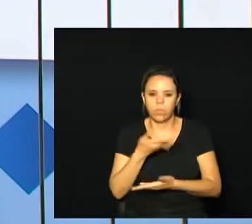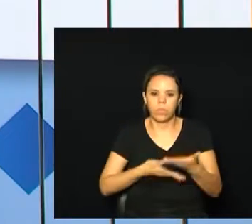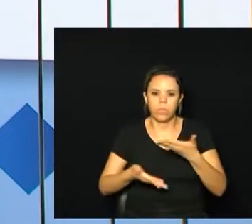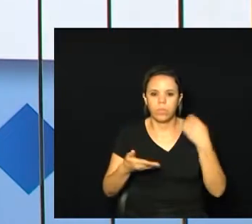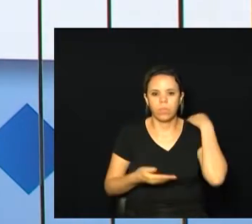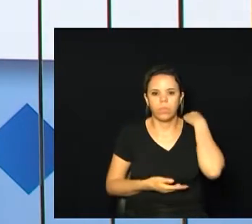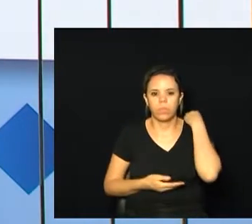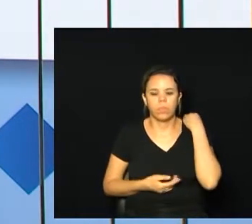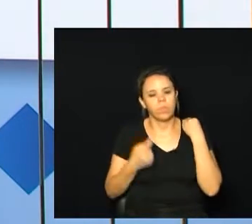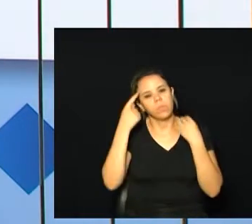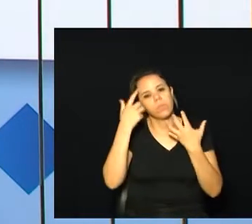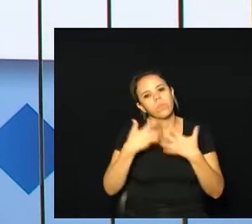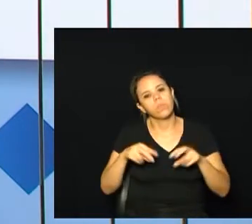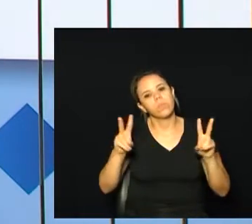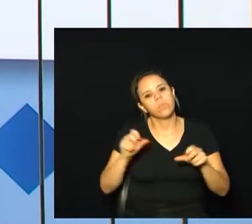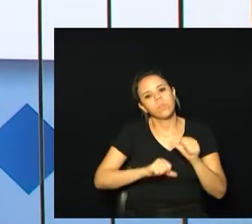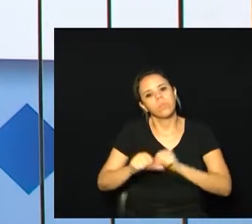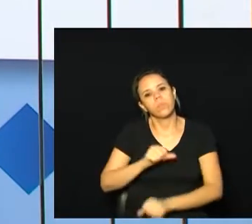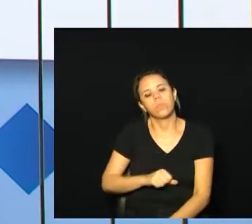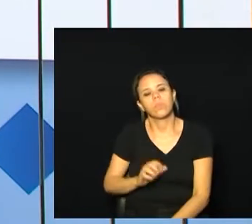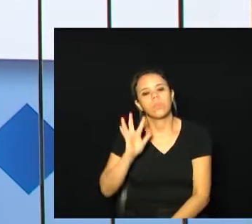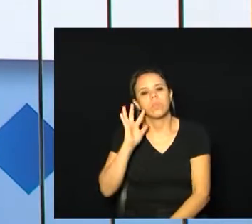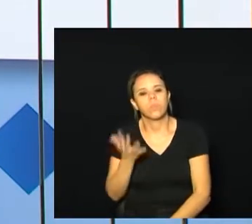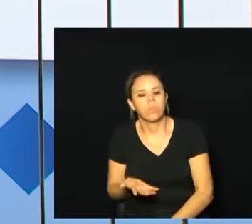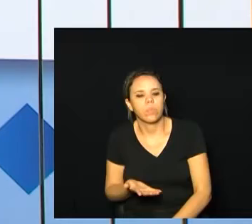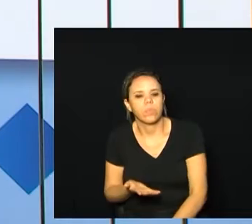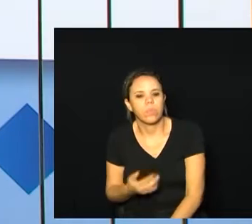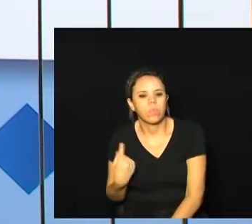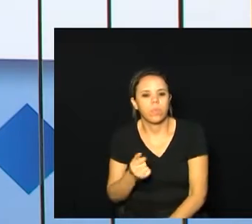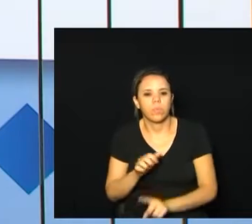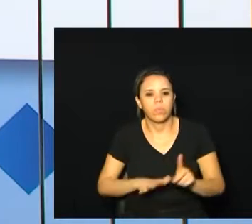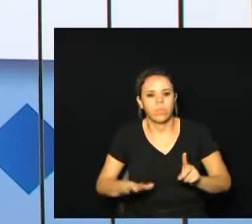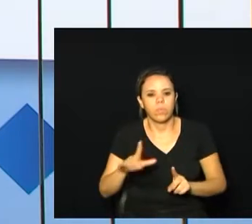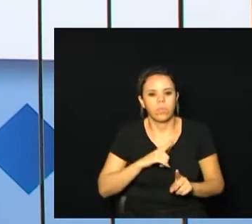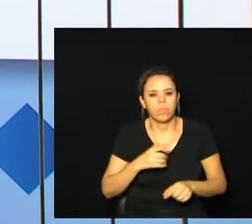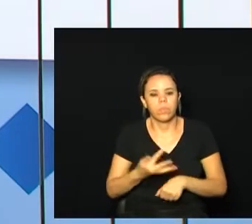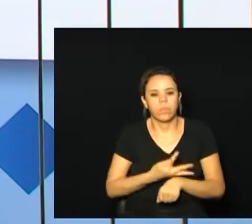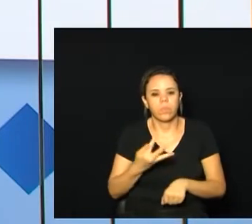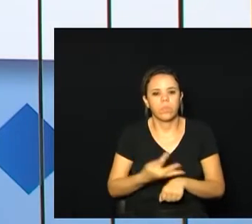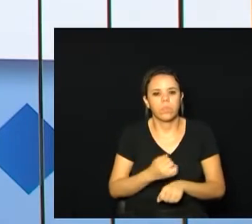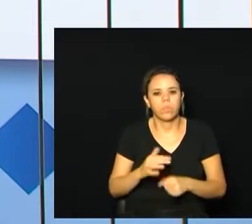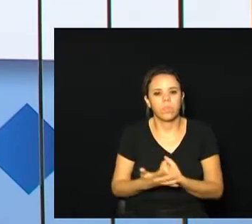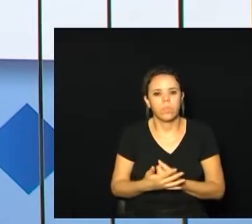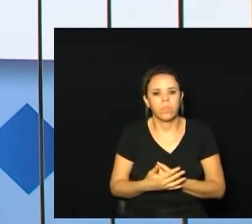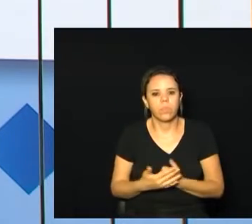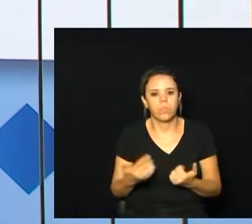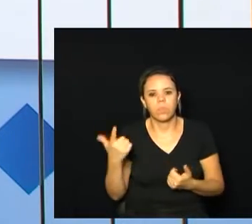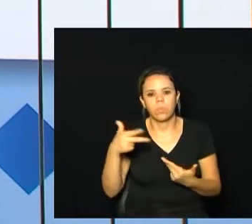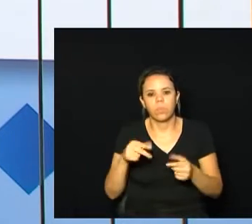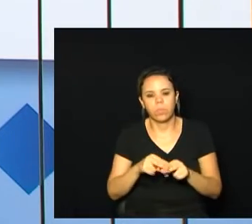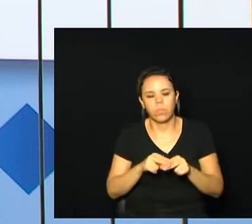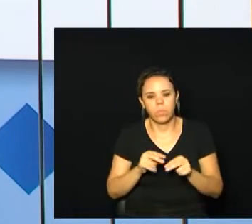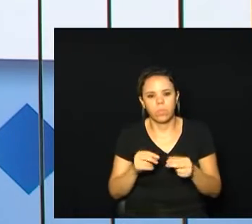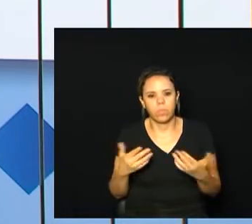compartilhar e pensar sobre mudanças repentinas que a nossa sociedade tem passado pela pandemia e outros